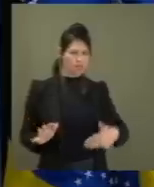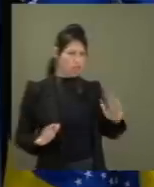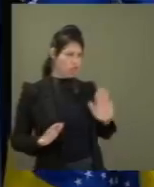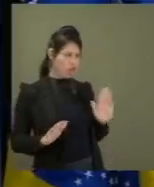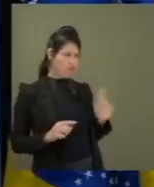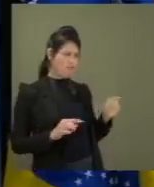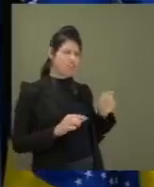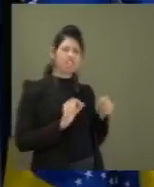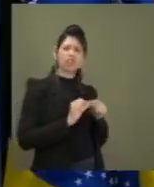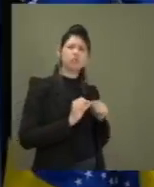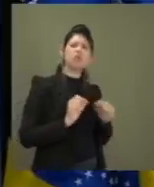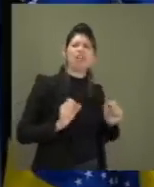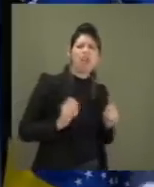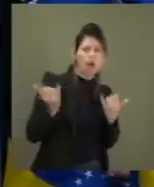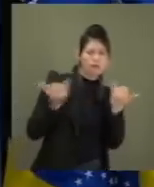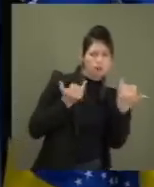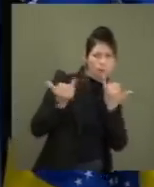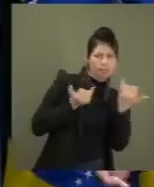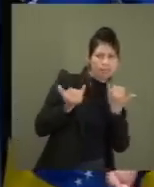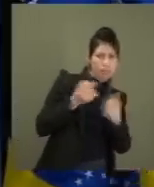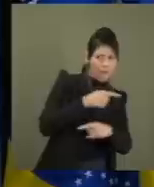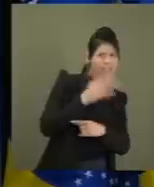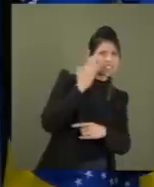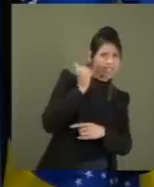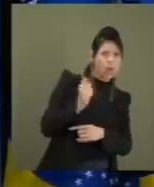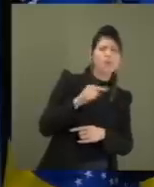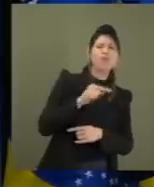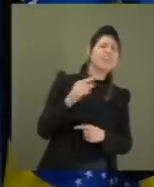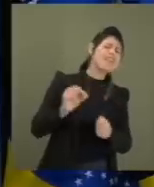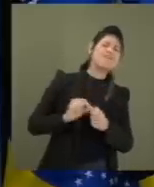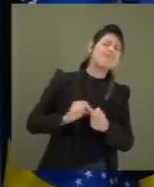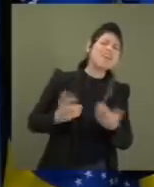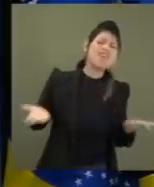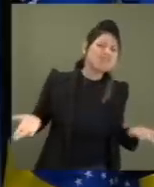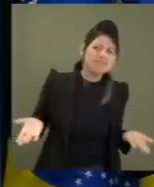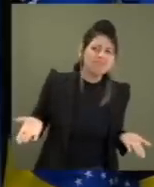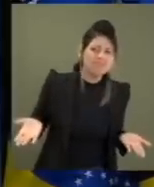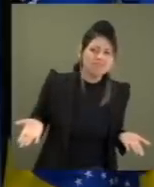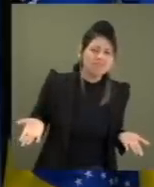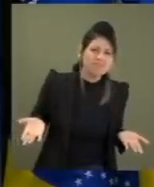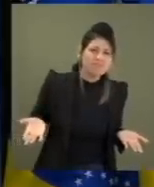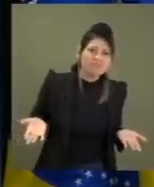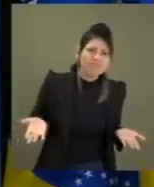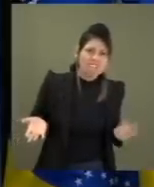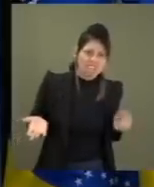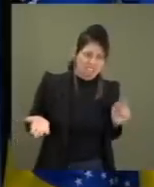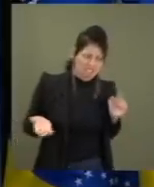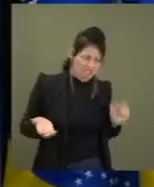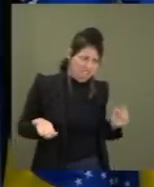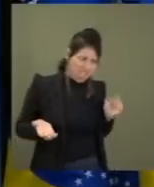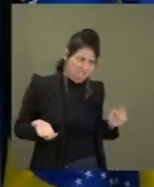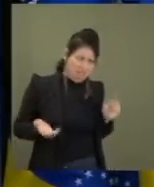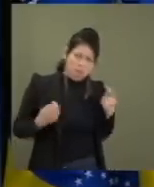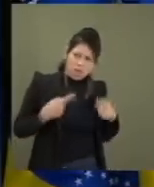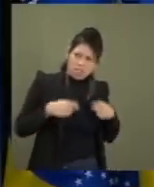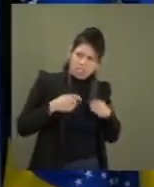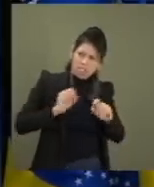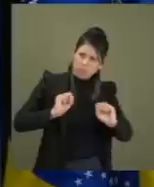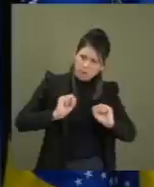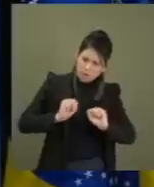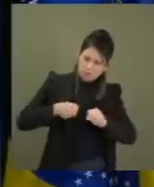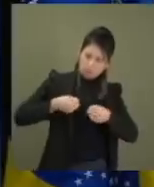informação essa é a pergunta o que é que ele fez ele era para reforçar ainda mais a segurança